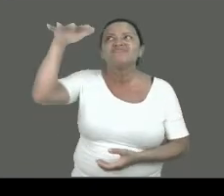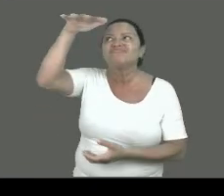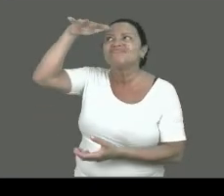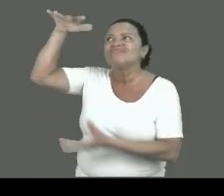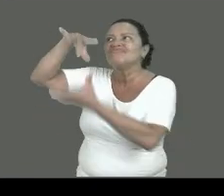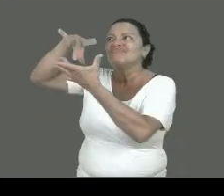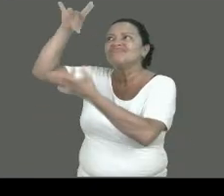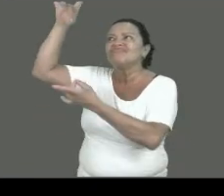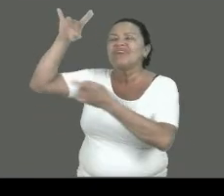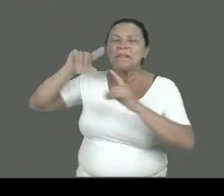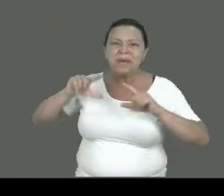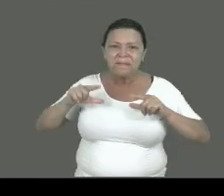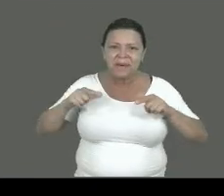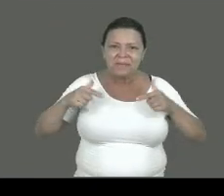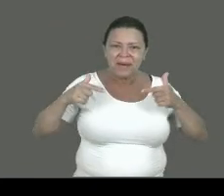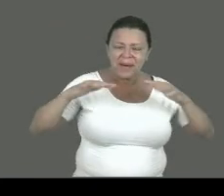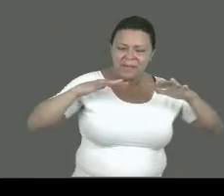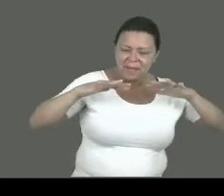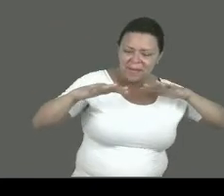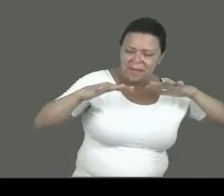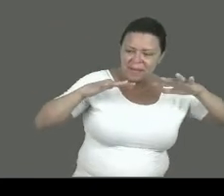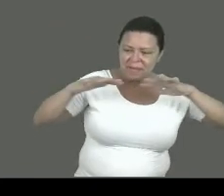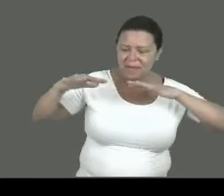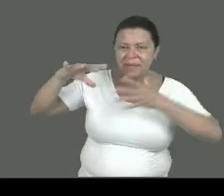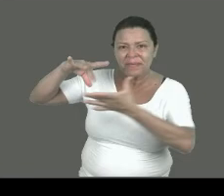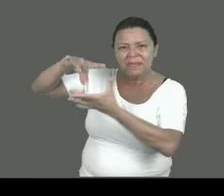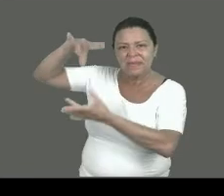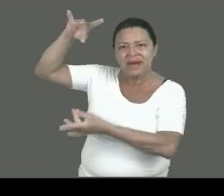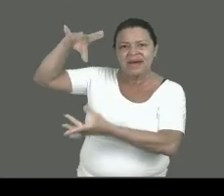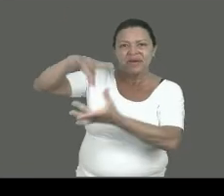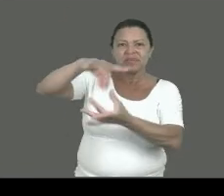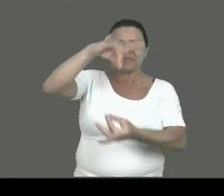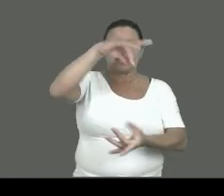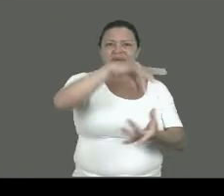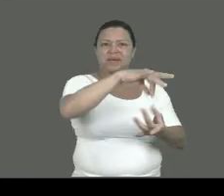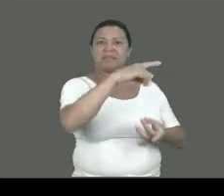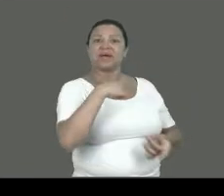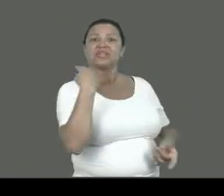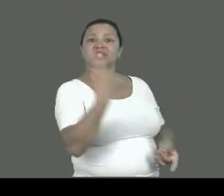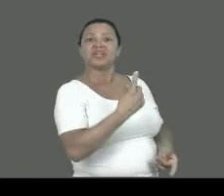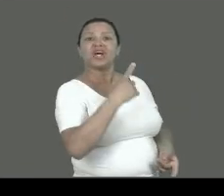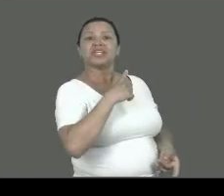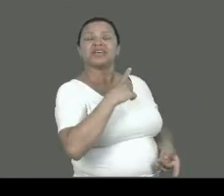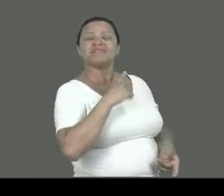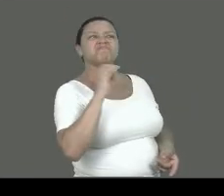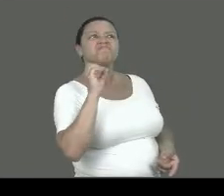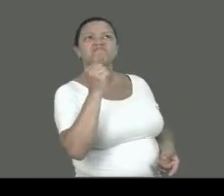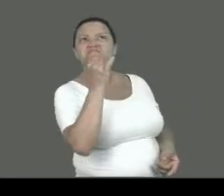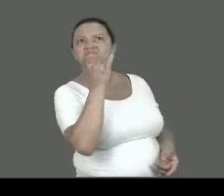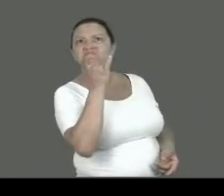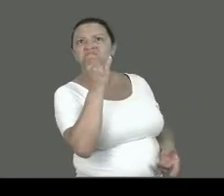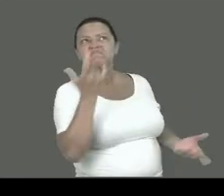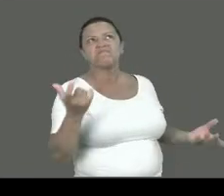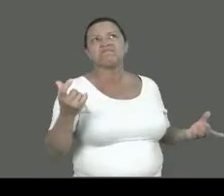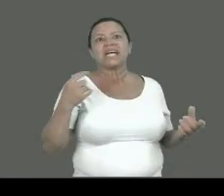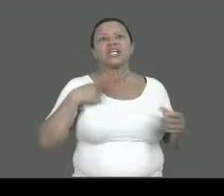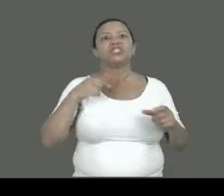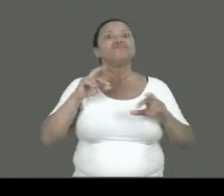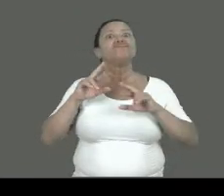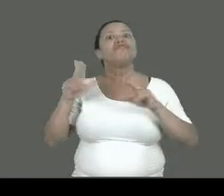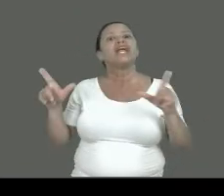esse movimento intenso de espíritos. É como nós tivéssemos, nos diferentes